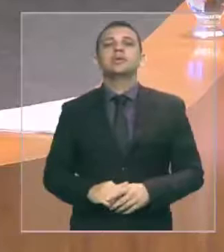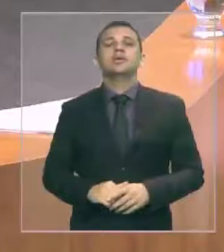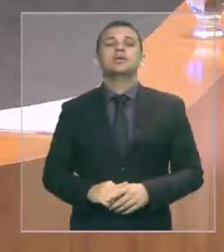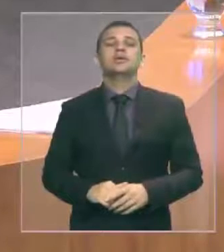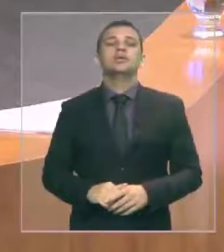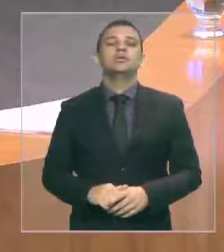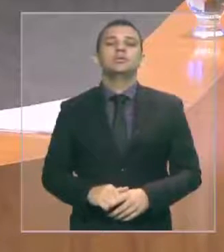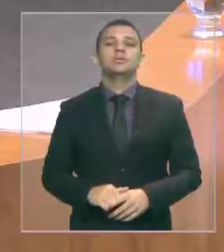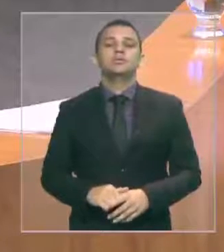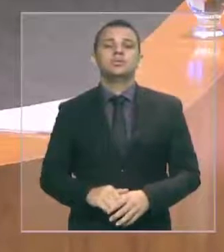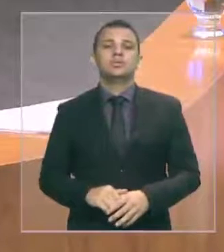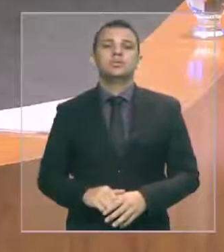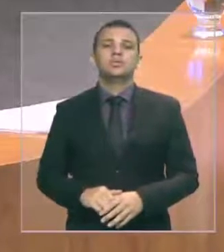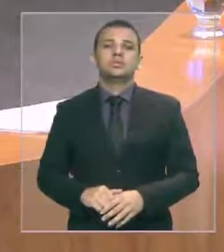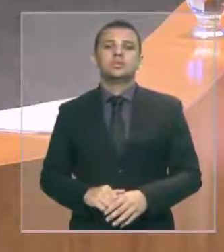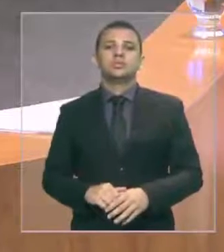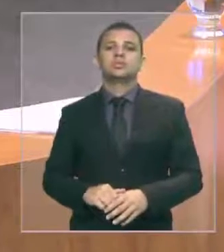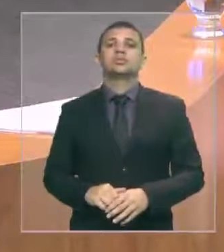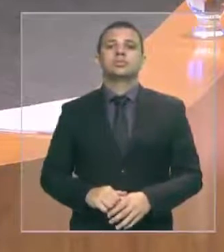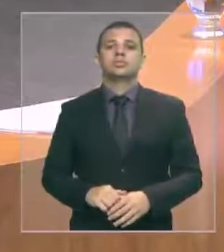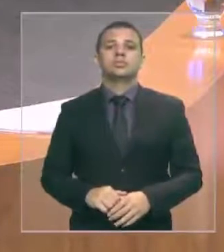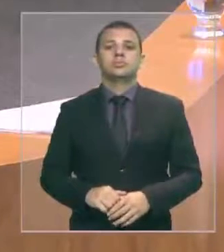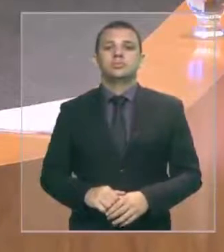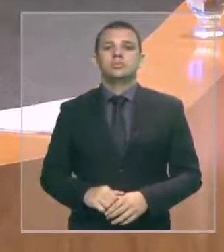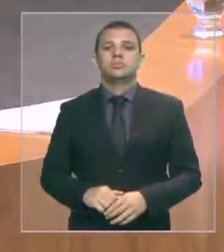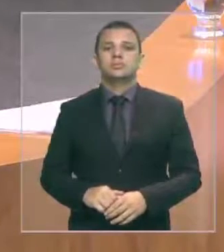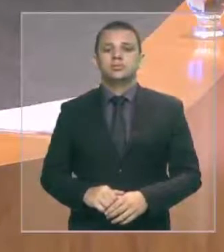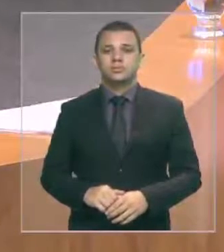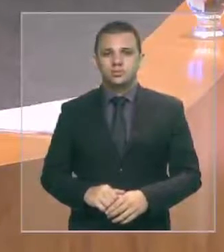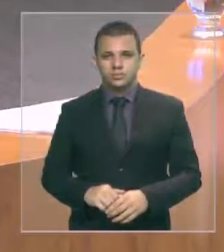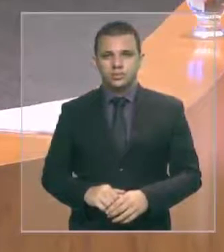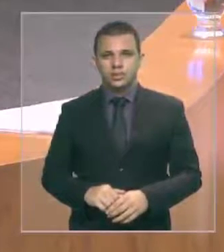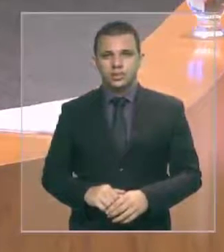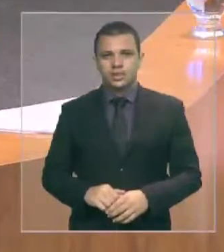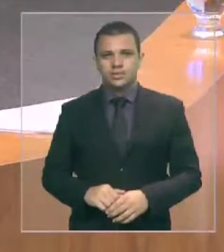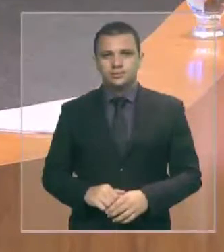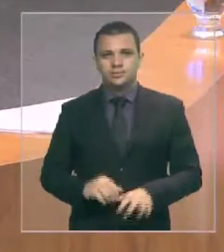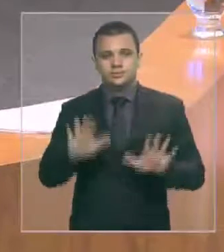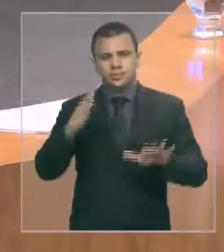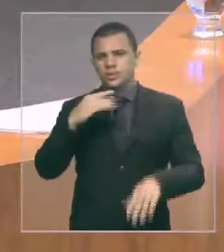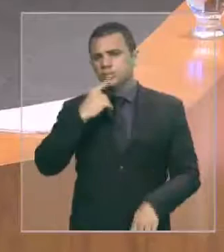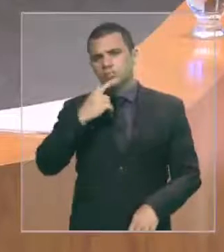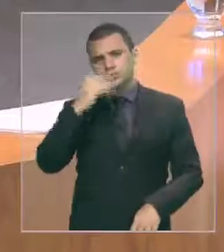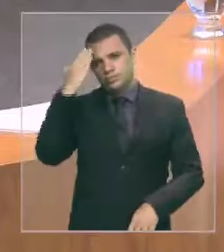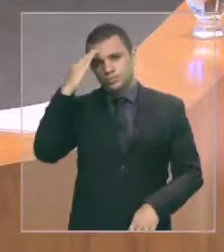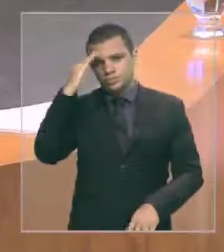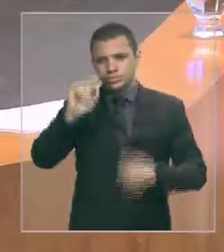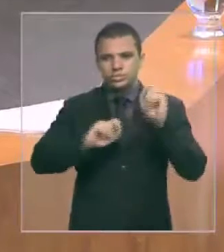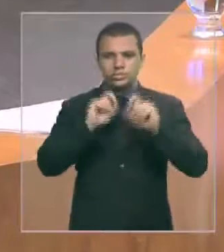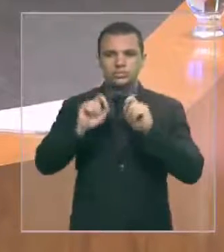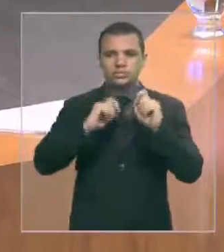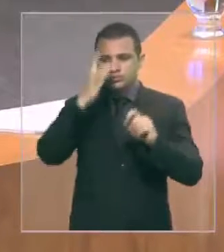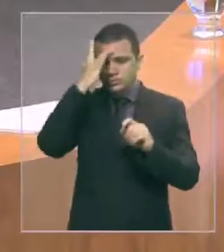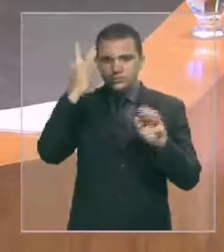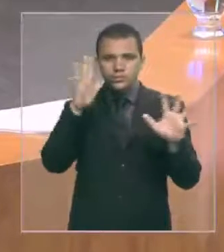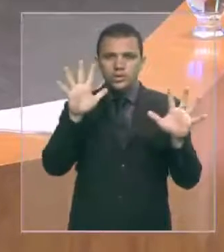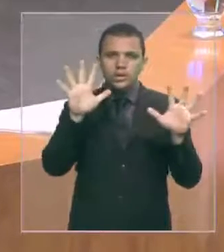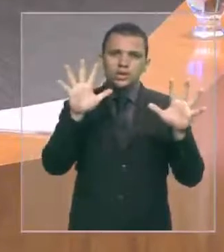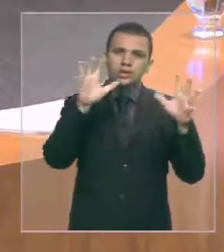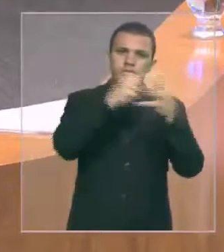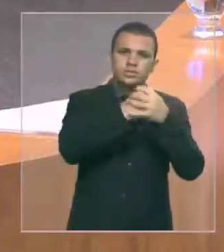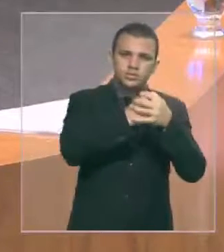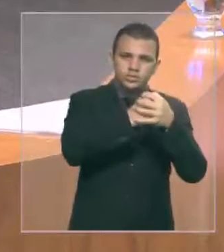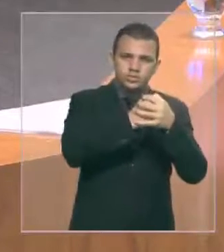é a pessoa obscurecer um fato tão importante, tão histórico, que